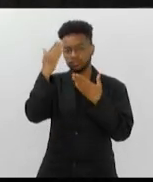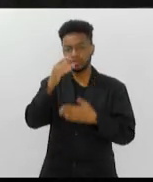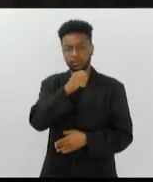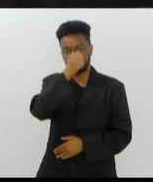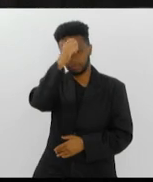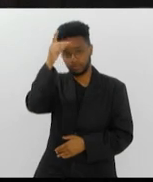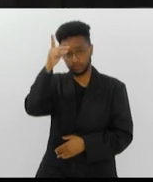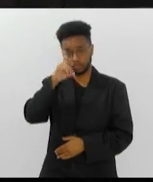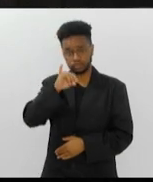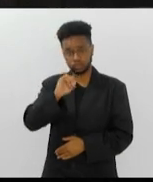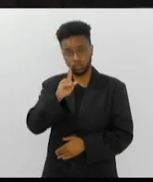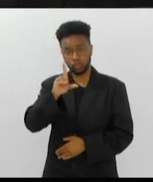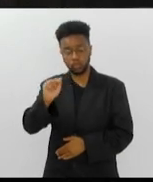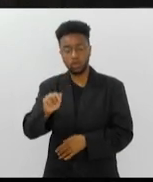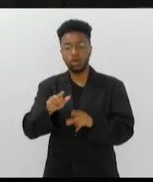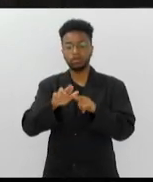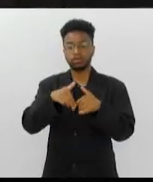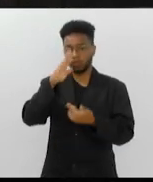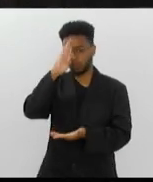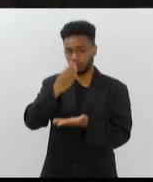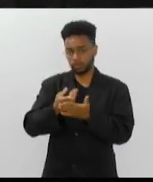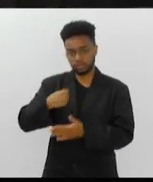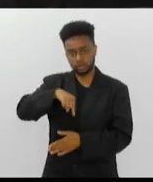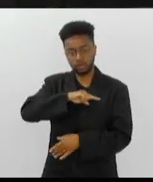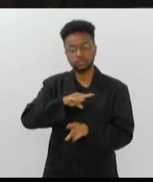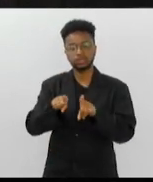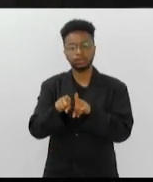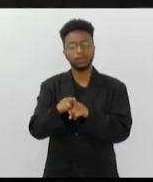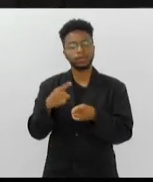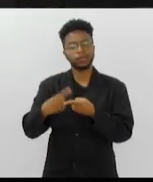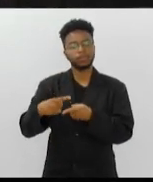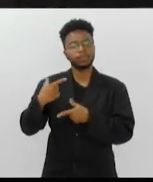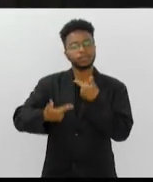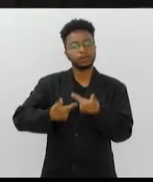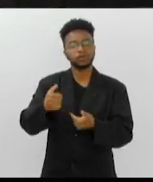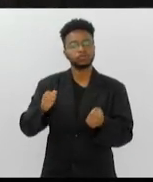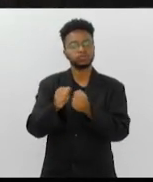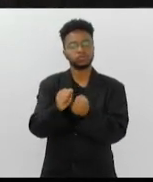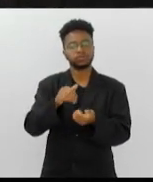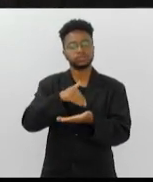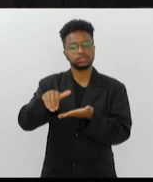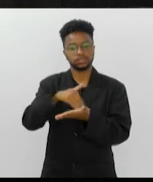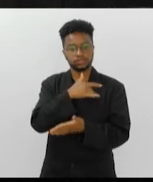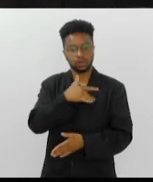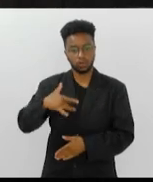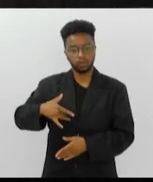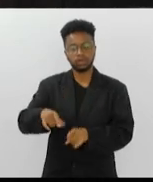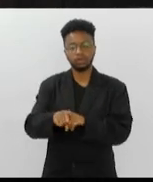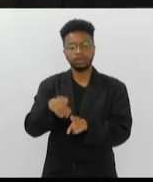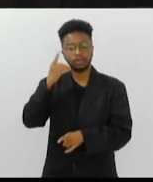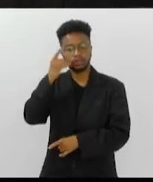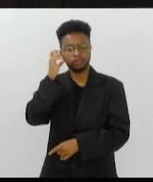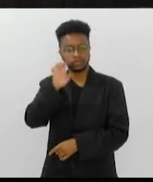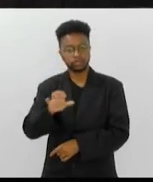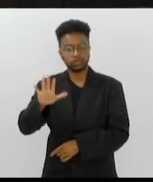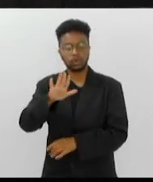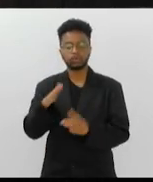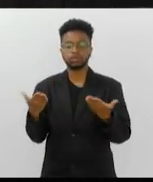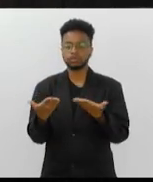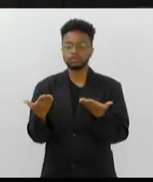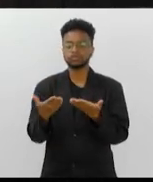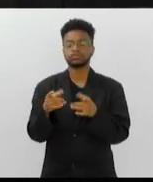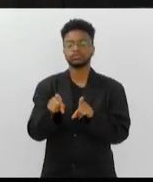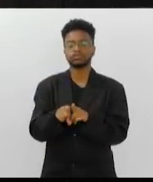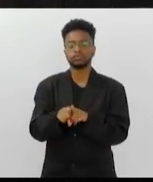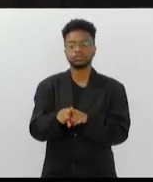Diogo pela confiança, pela oportunidade de ter trabalhado com ele como secretário de saúde, depois como deputado estadual e agora tendo a